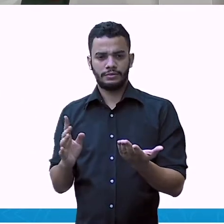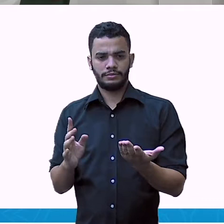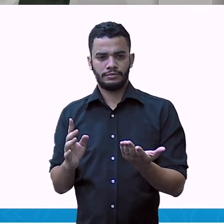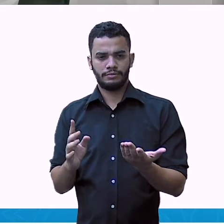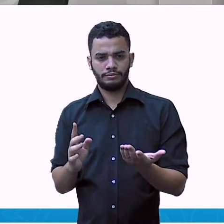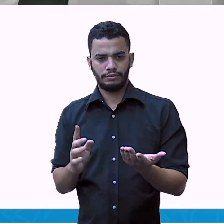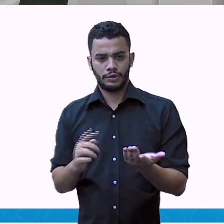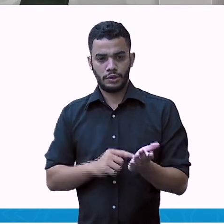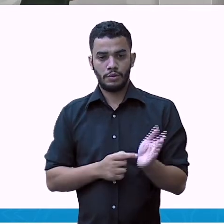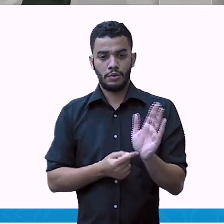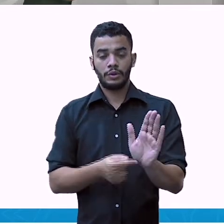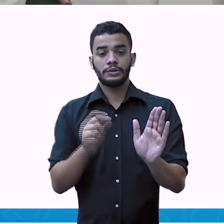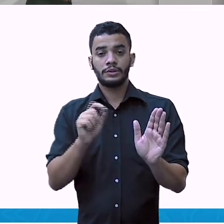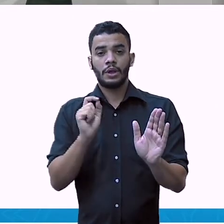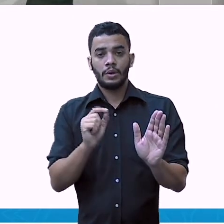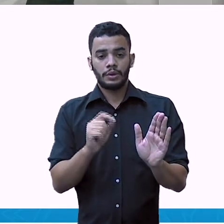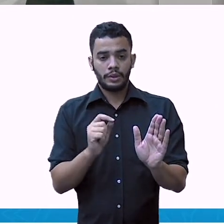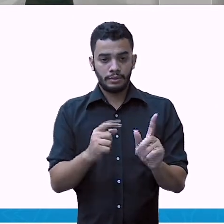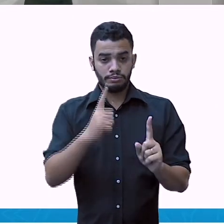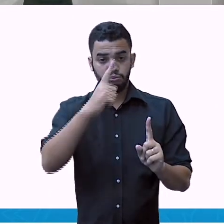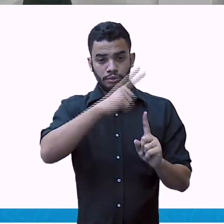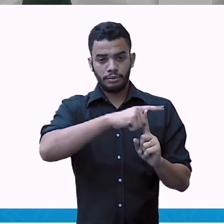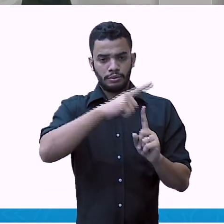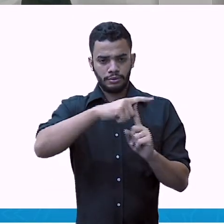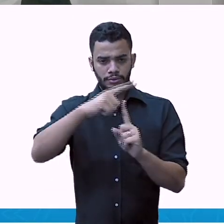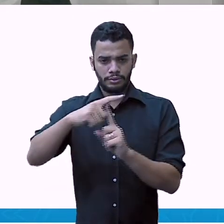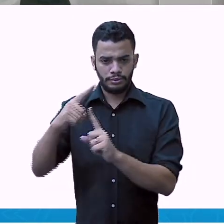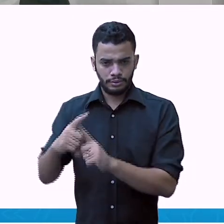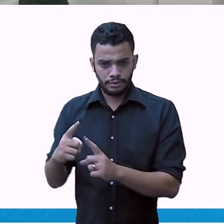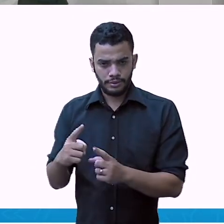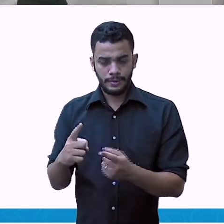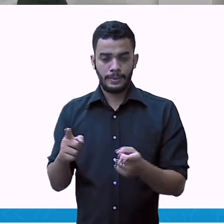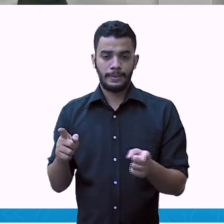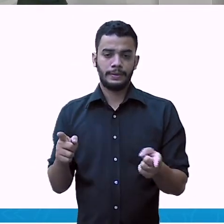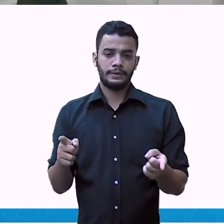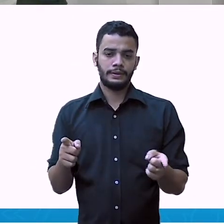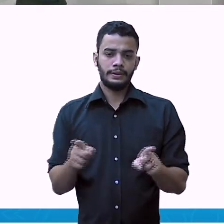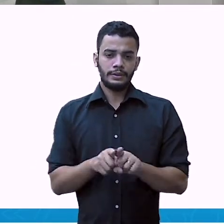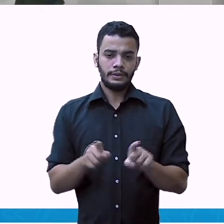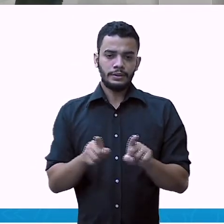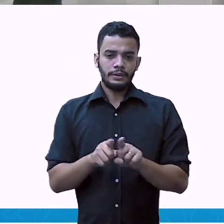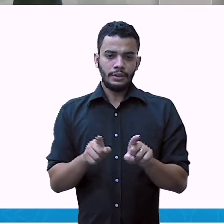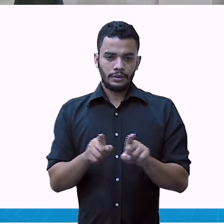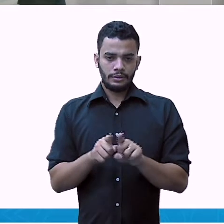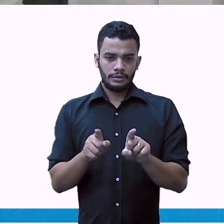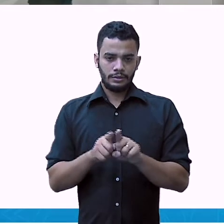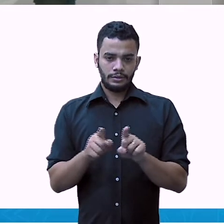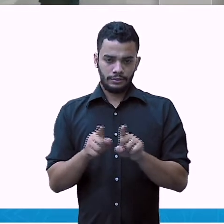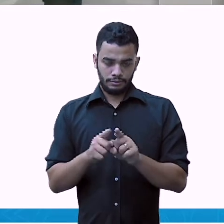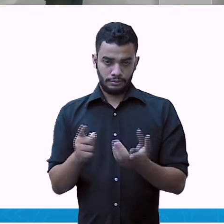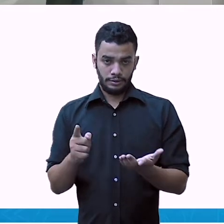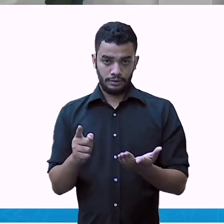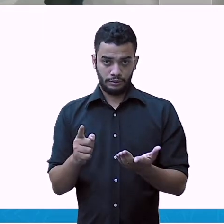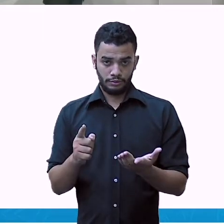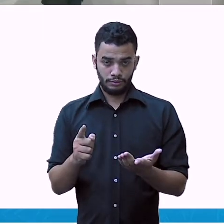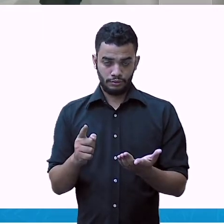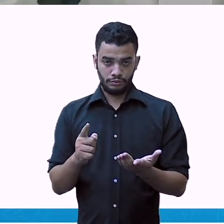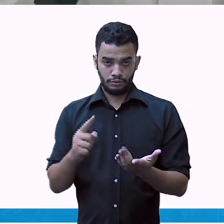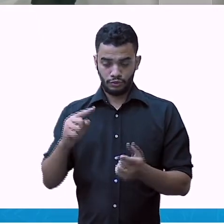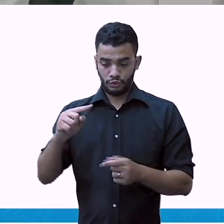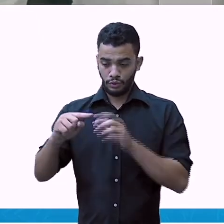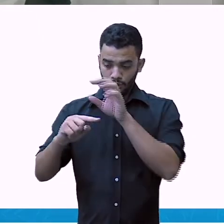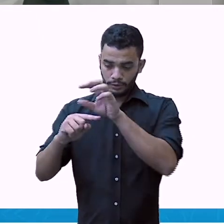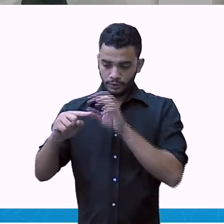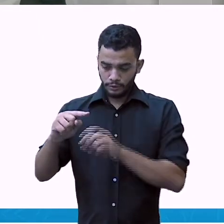Então, nós vamos colocar a fração e vamos colocar o número decimal. Lembrando desta regrinha que falei com vocês.